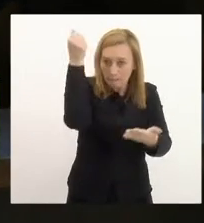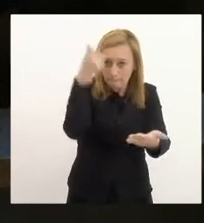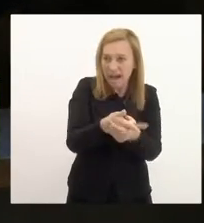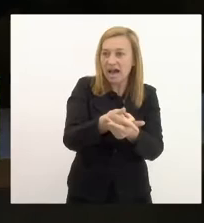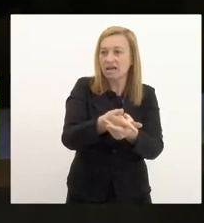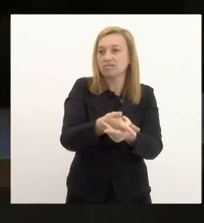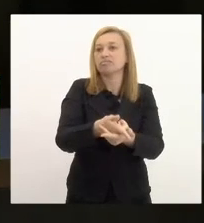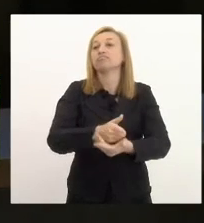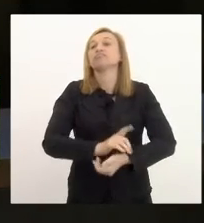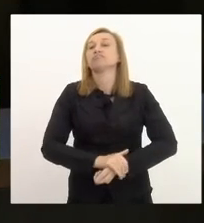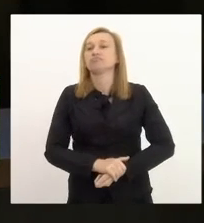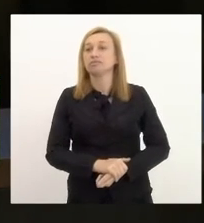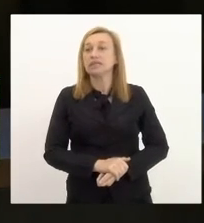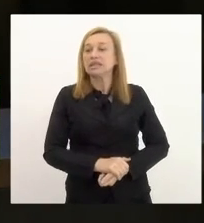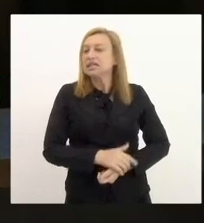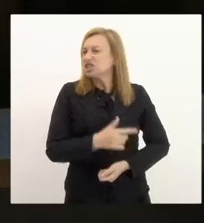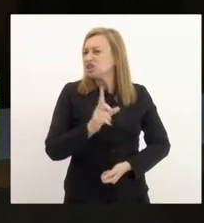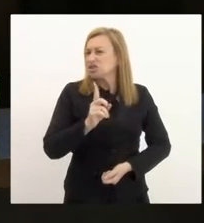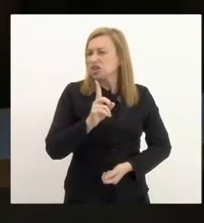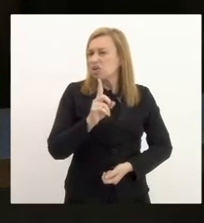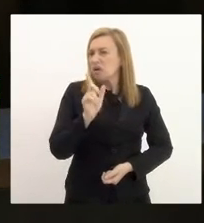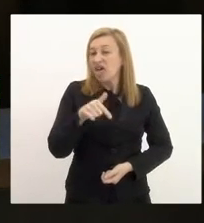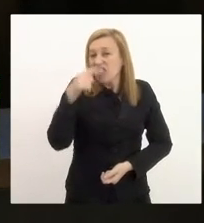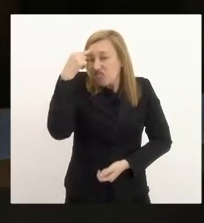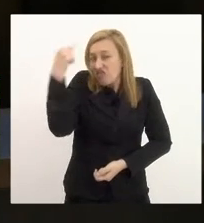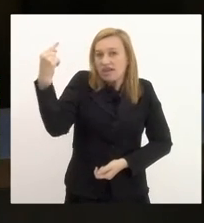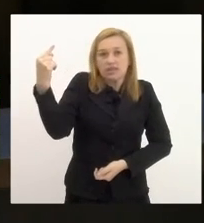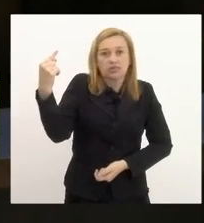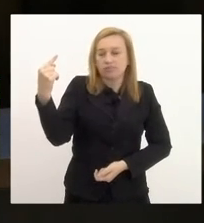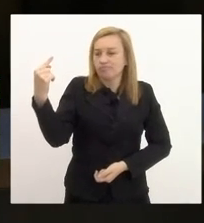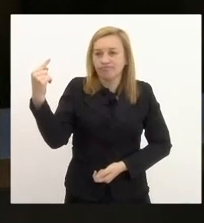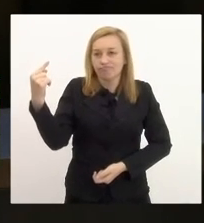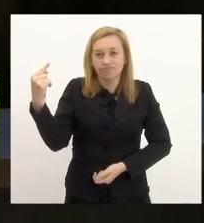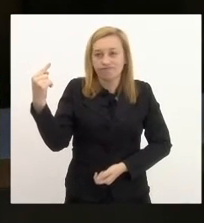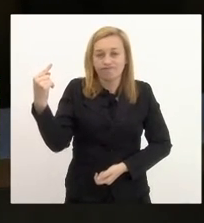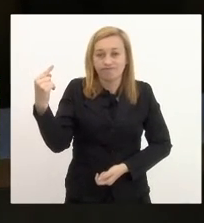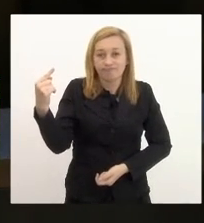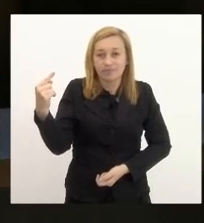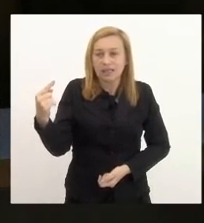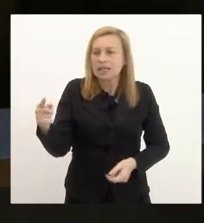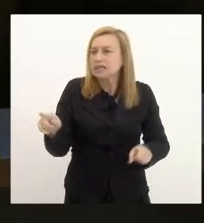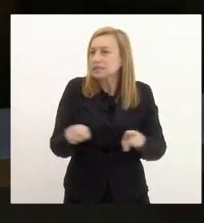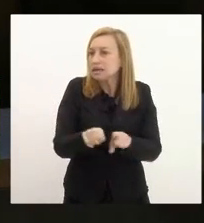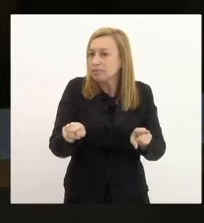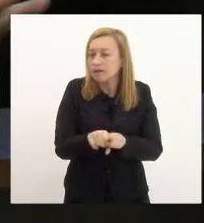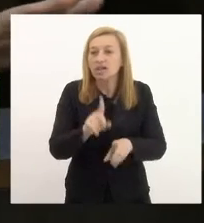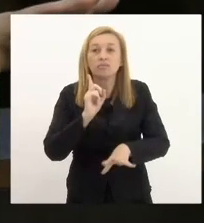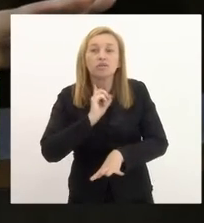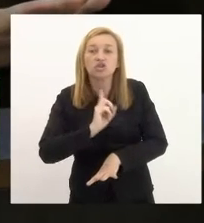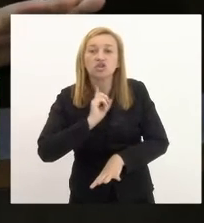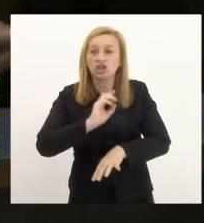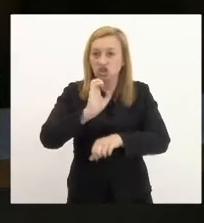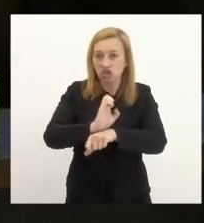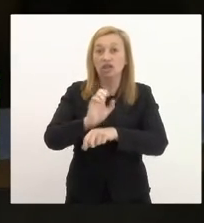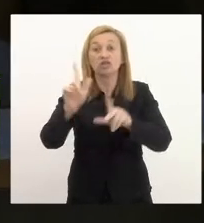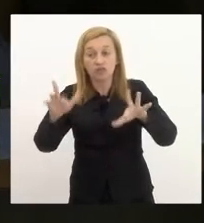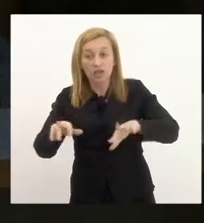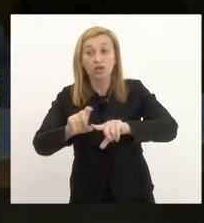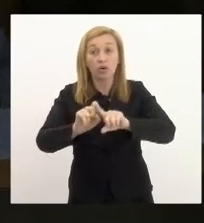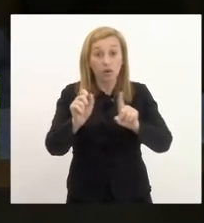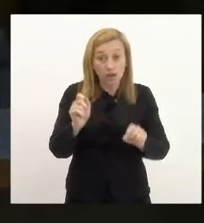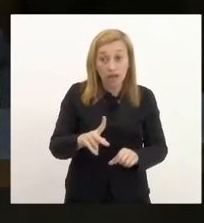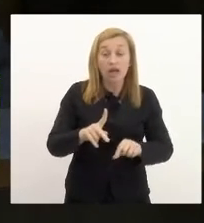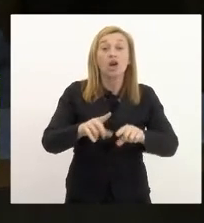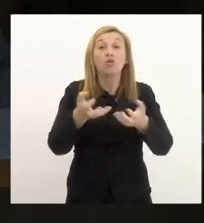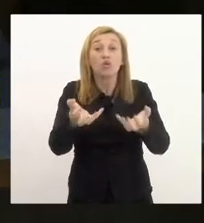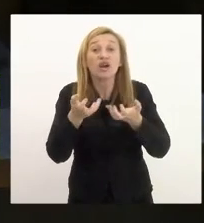tacada se você não é uma invencionice ah e também Minas Gerais são estados diferentes tão que